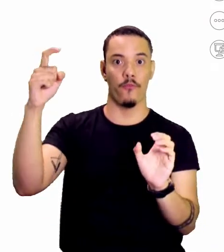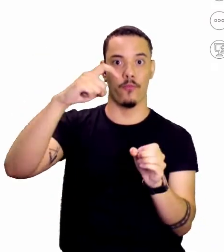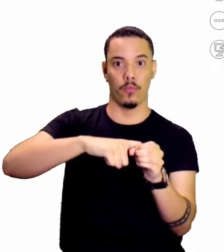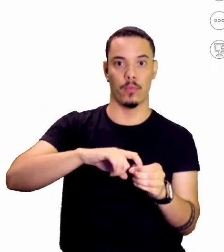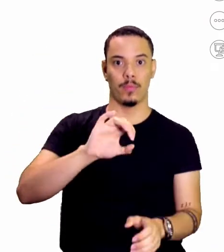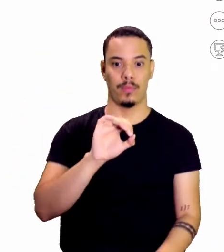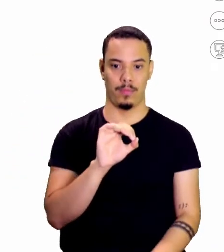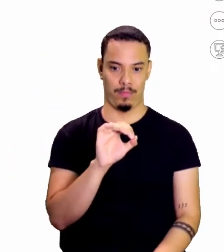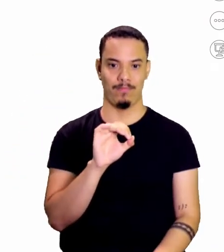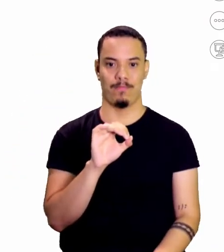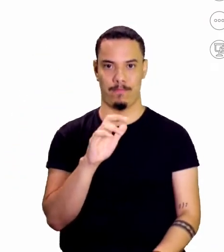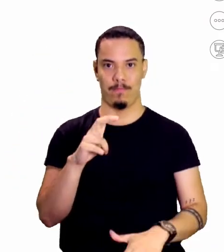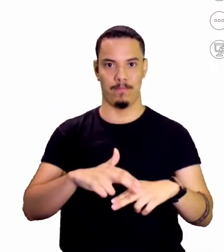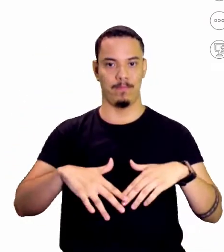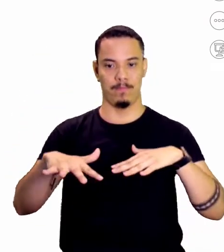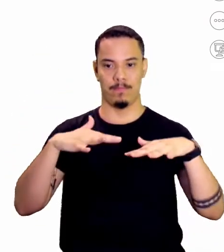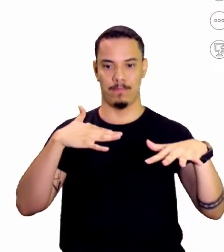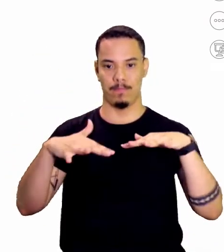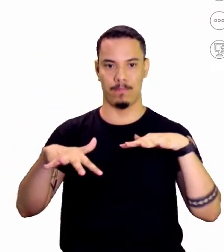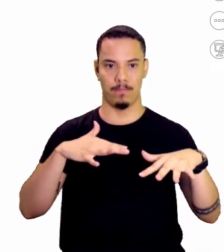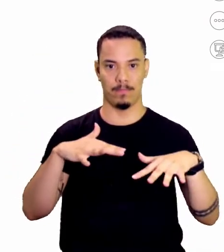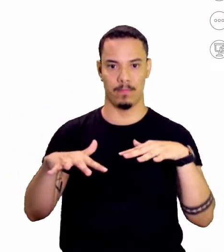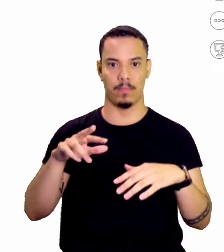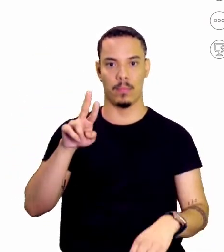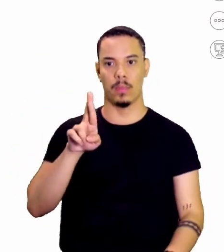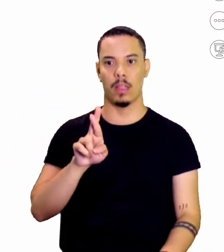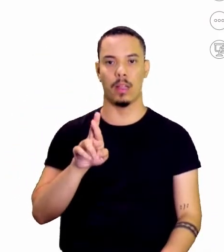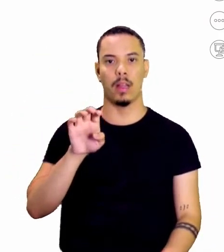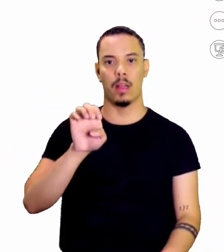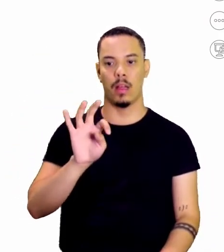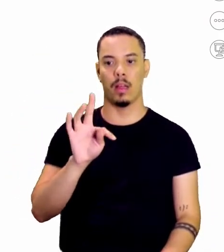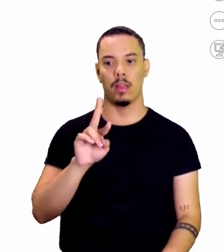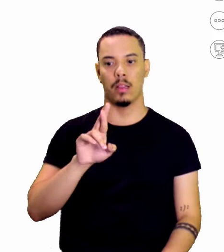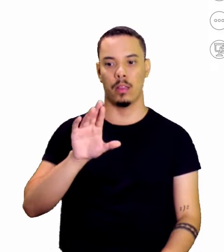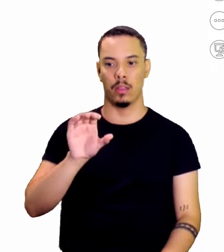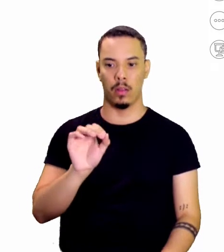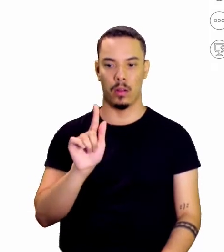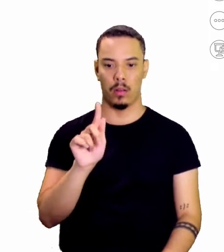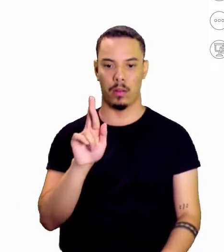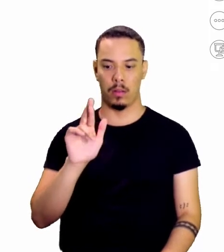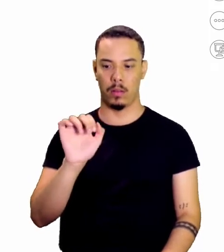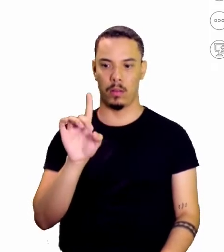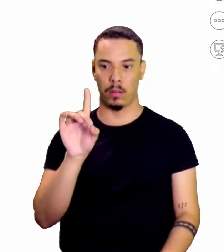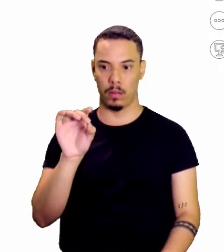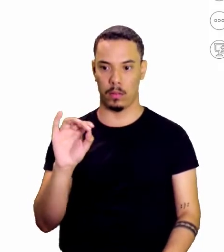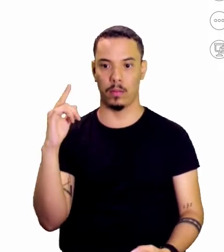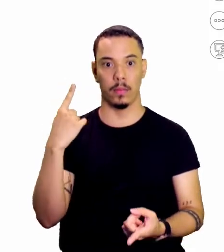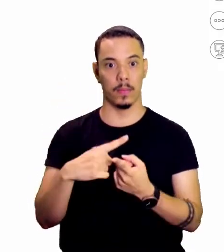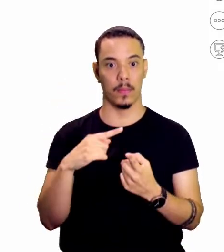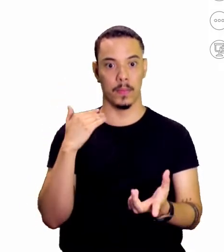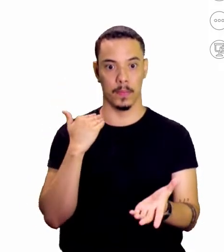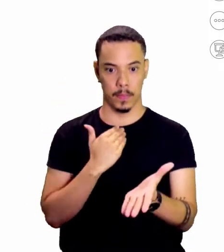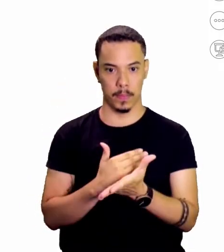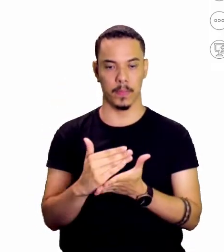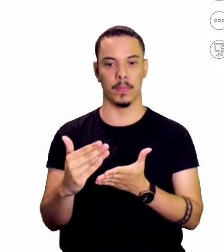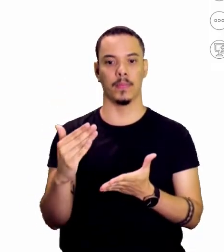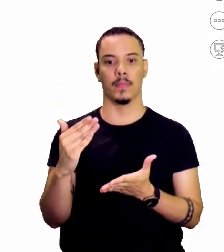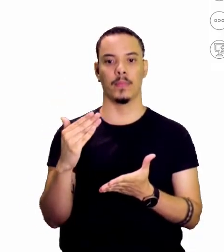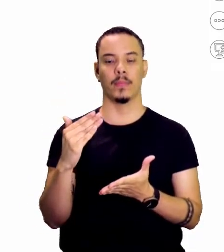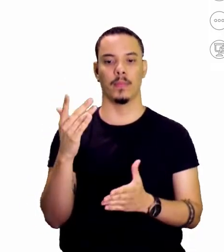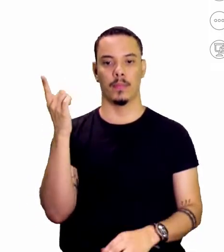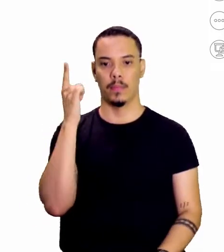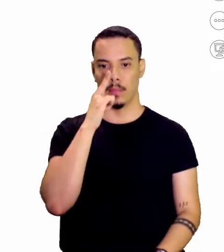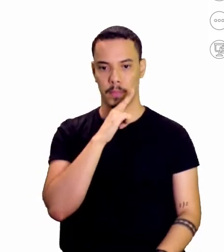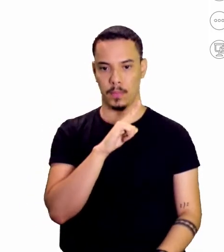voltando né do seu movimento é um movimento retrógrado Exatamente olha só inicialmente né Ele saiu